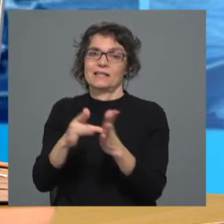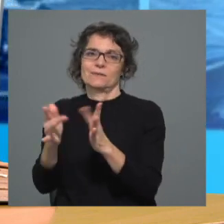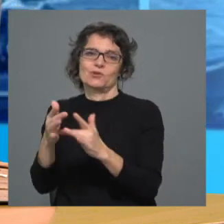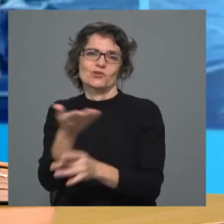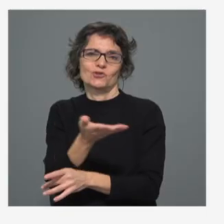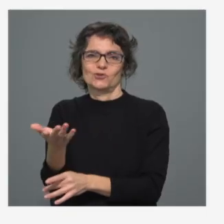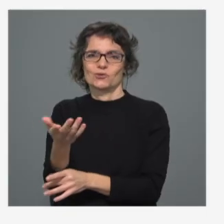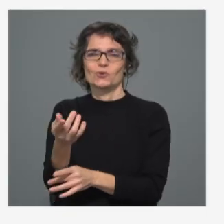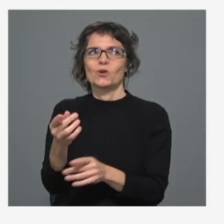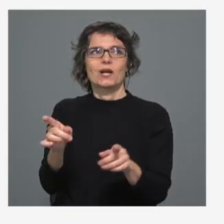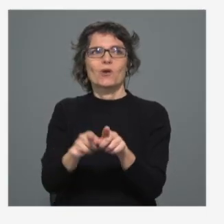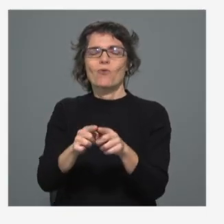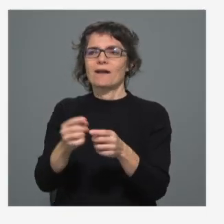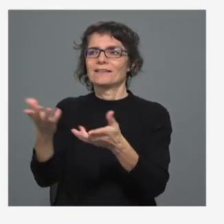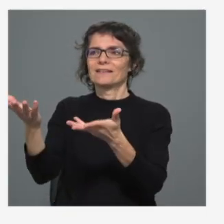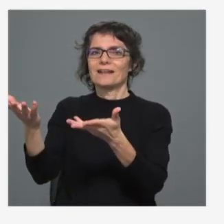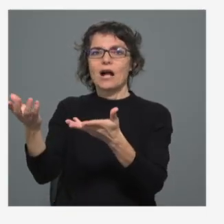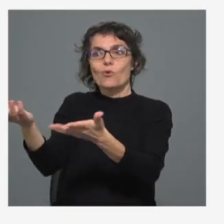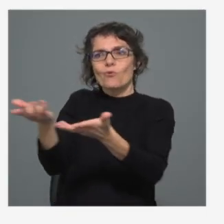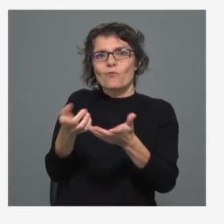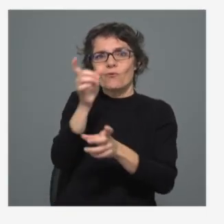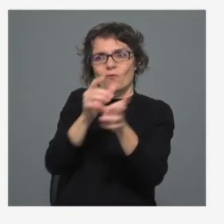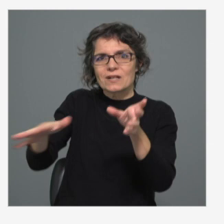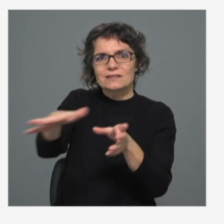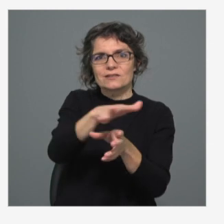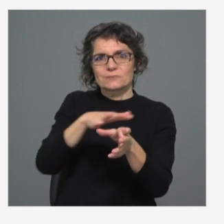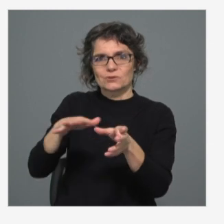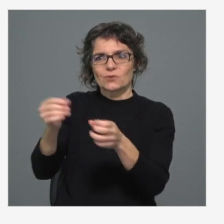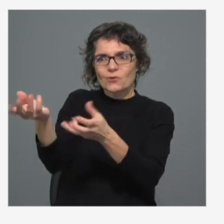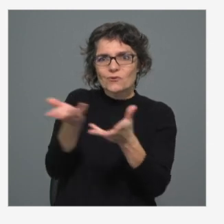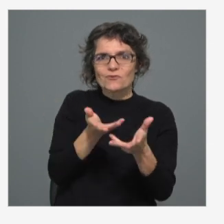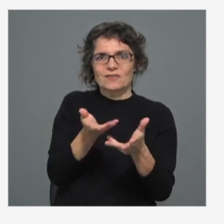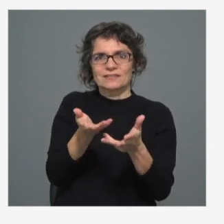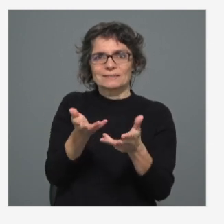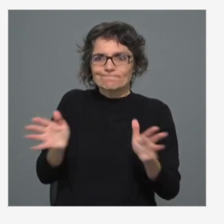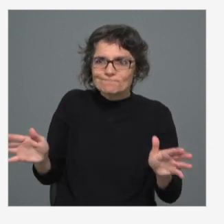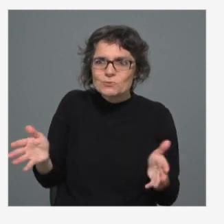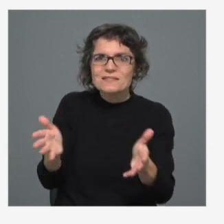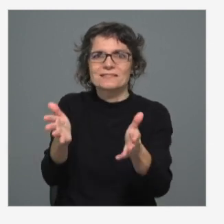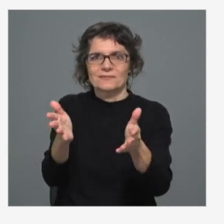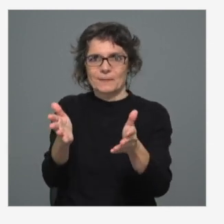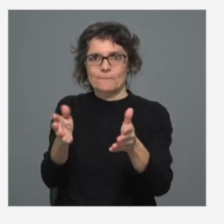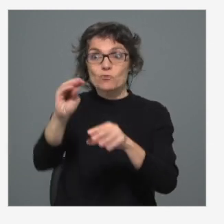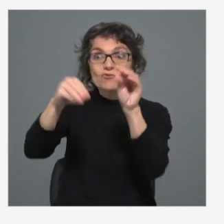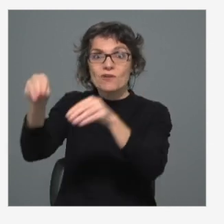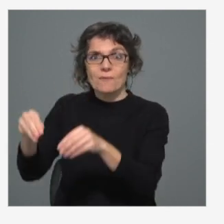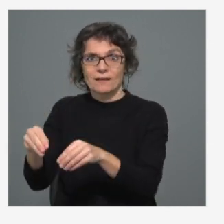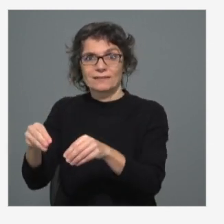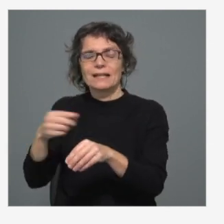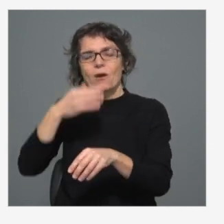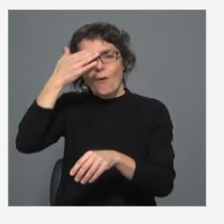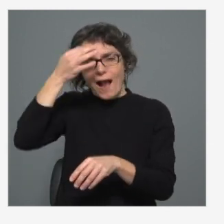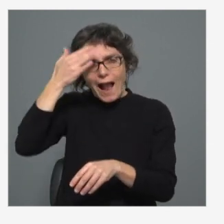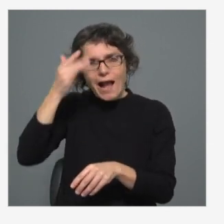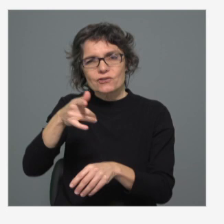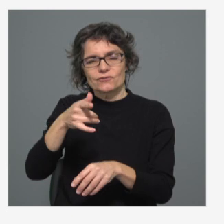o convite a estas populações. Eu estou convencido que o que o profeta quer tocar são